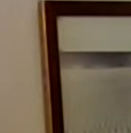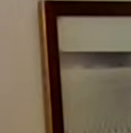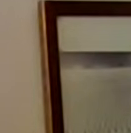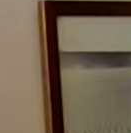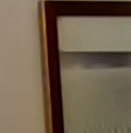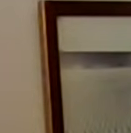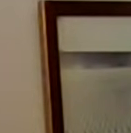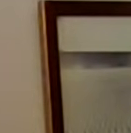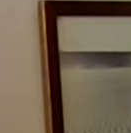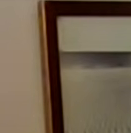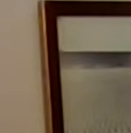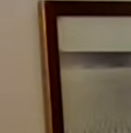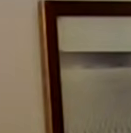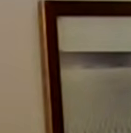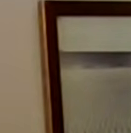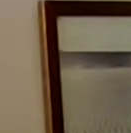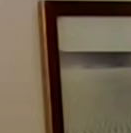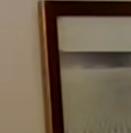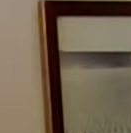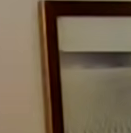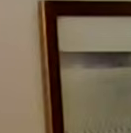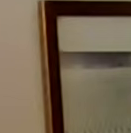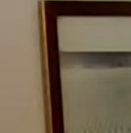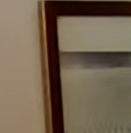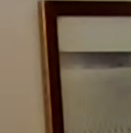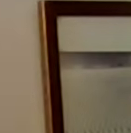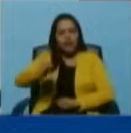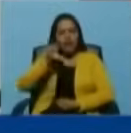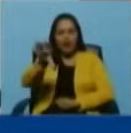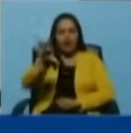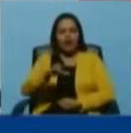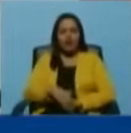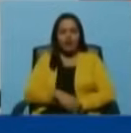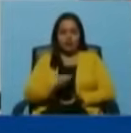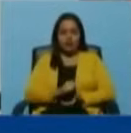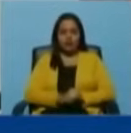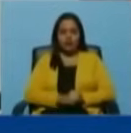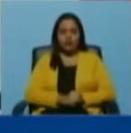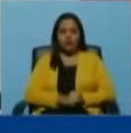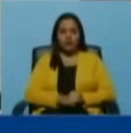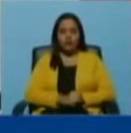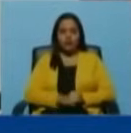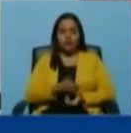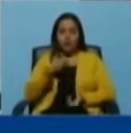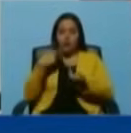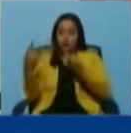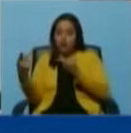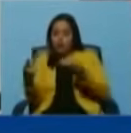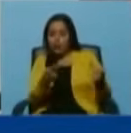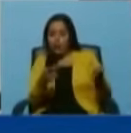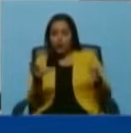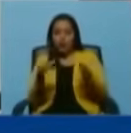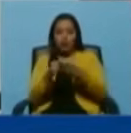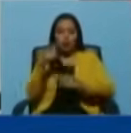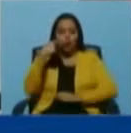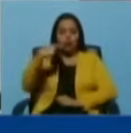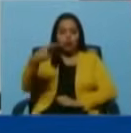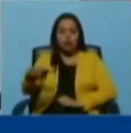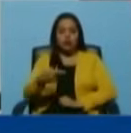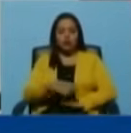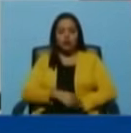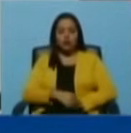que seria um documento meio-termo, né, nem tanto lá como um reconhecimento da vitória de Maduro, por exemplo,